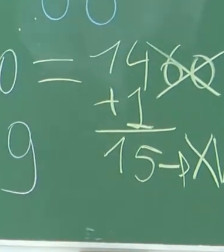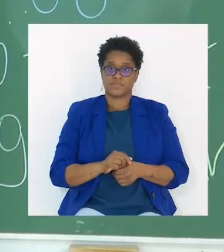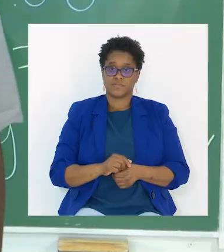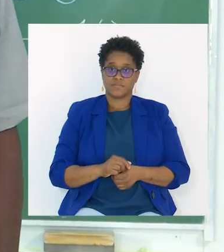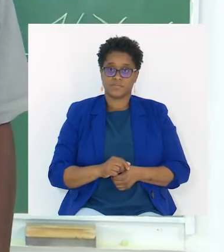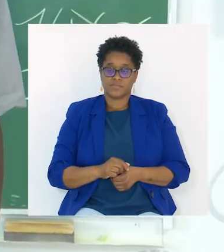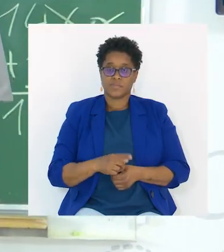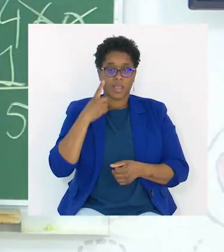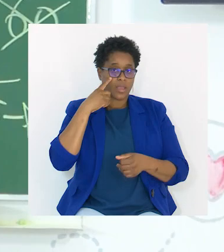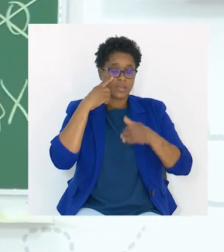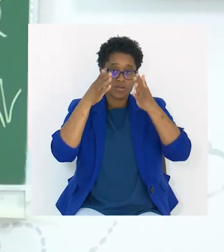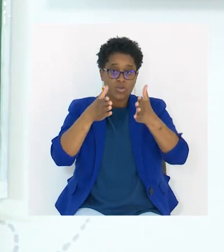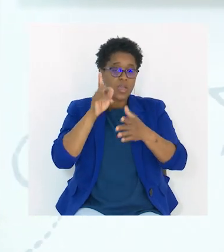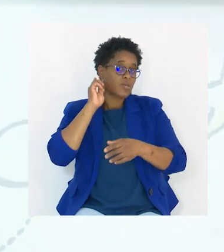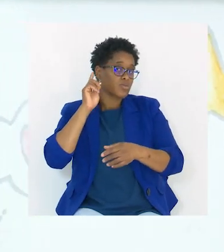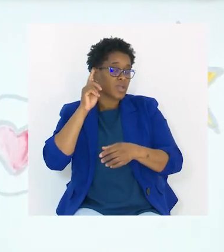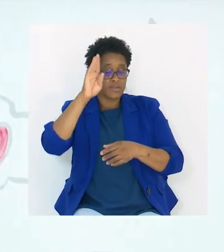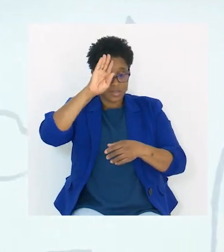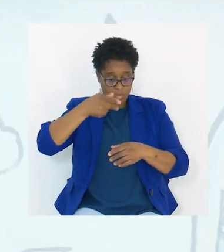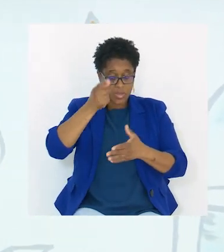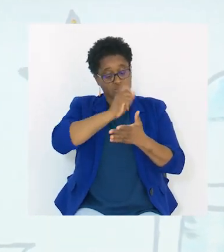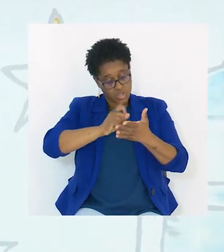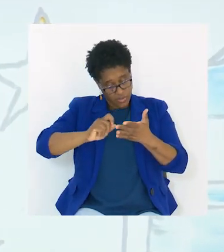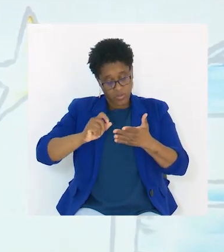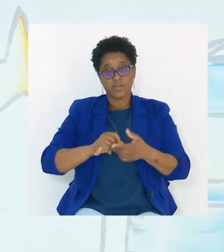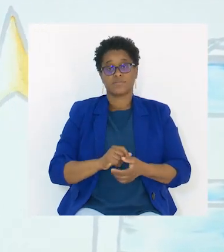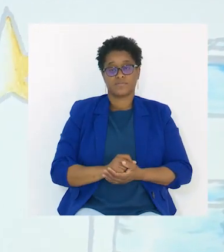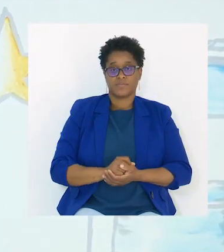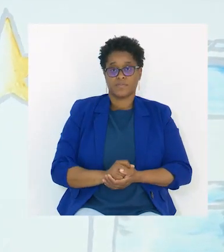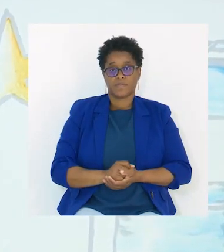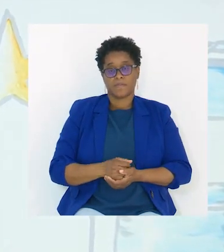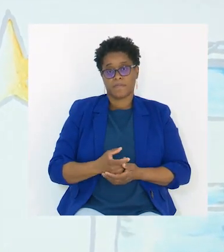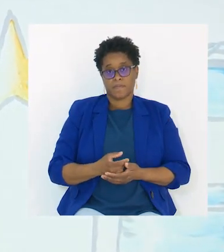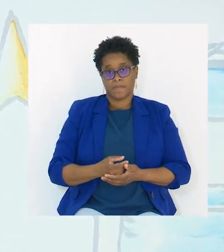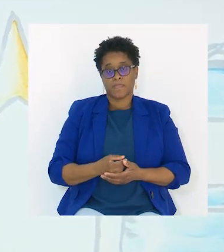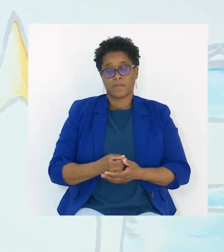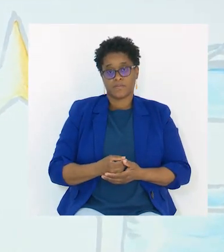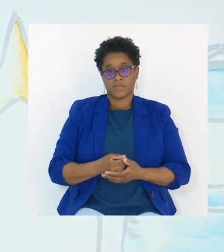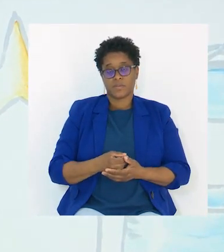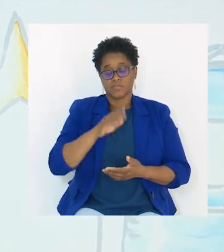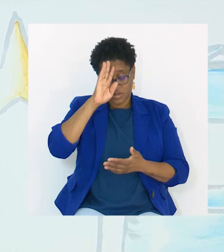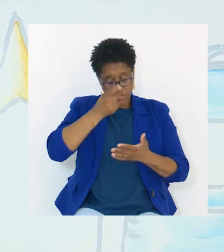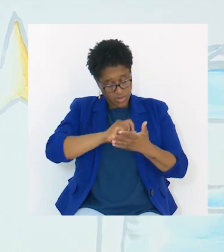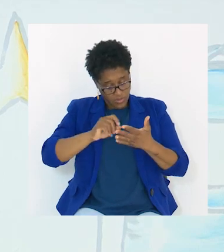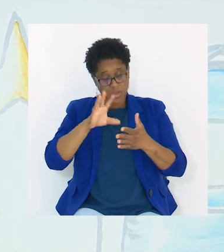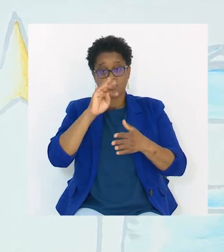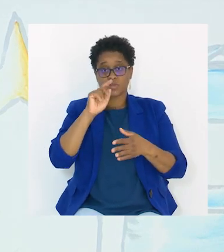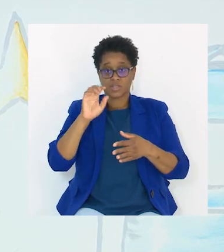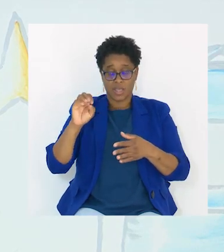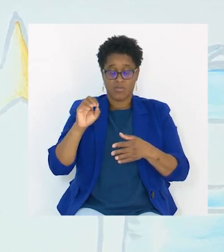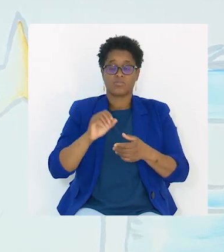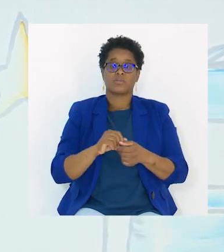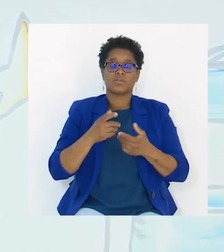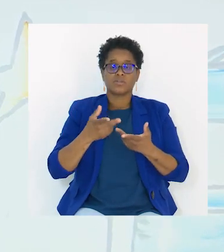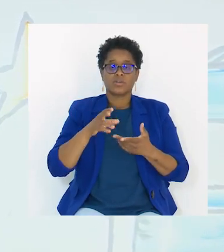Atenção, é importante saber escrever os séculos em numeração romana. Sendo por